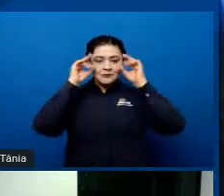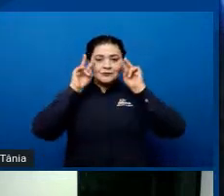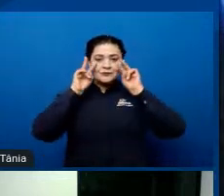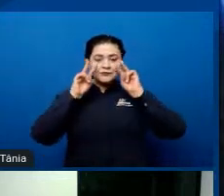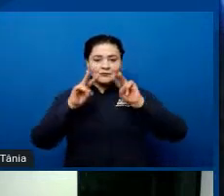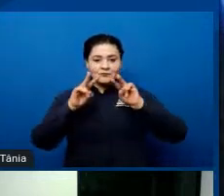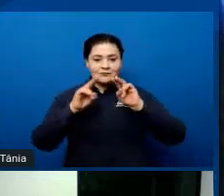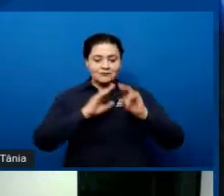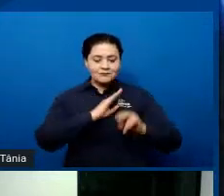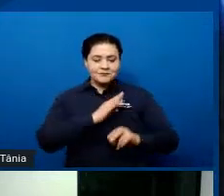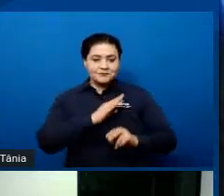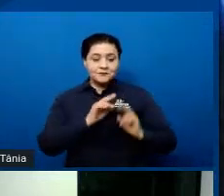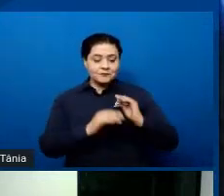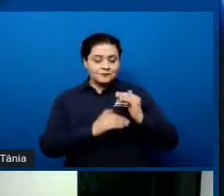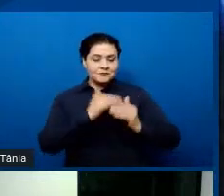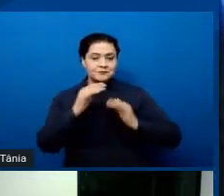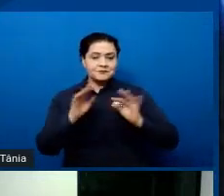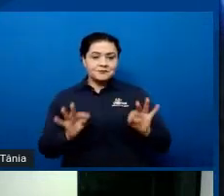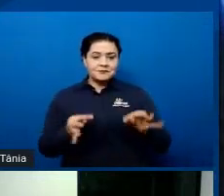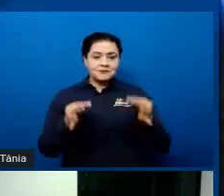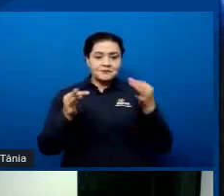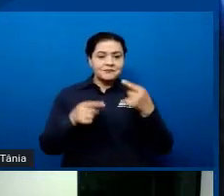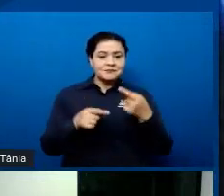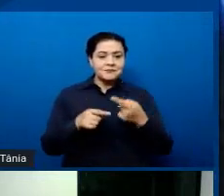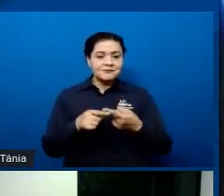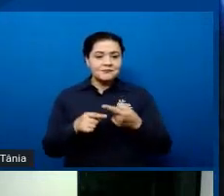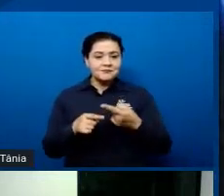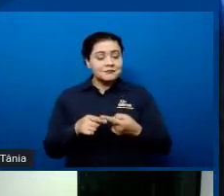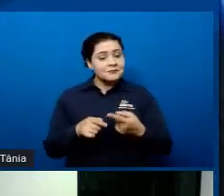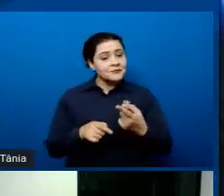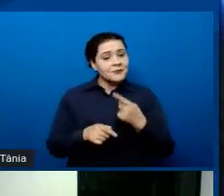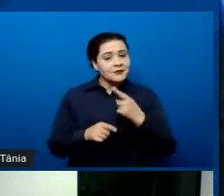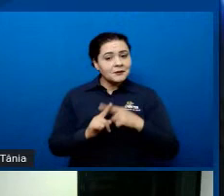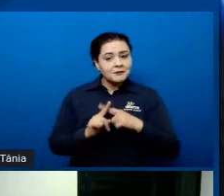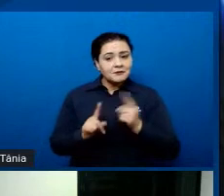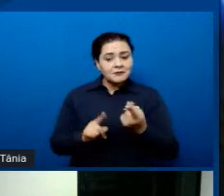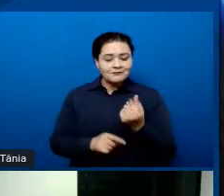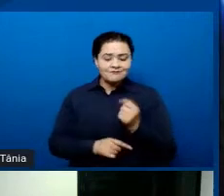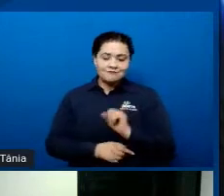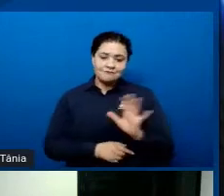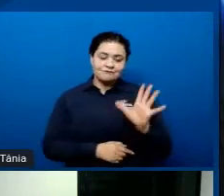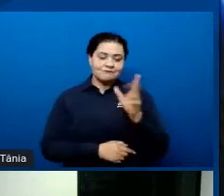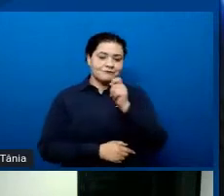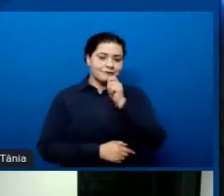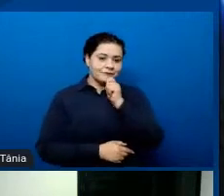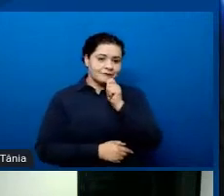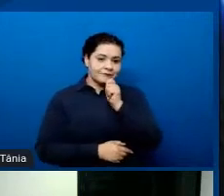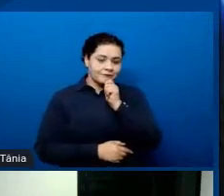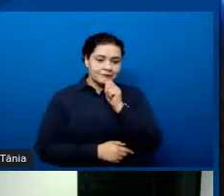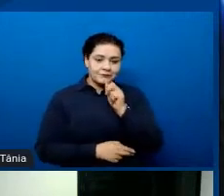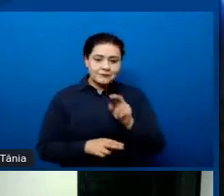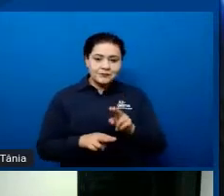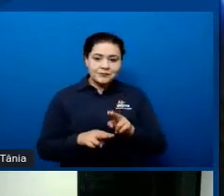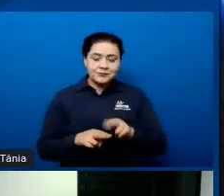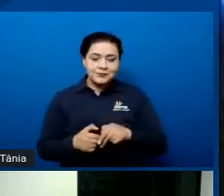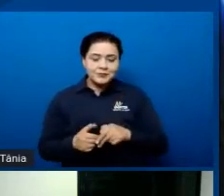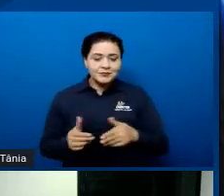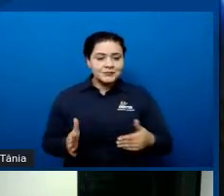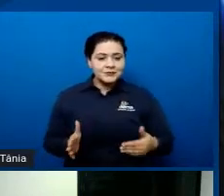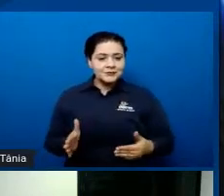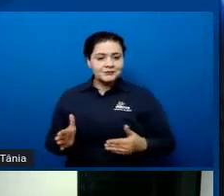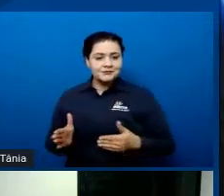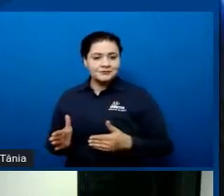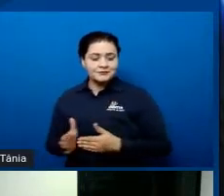evolução na tecnologia, tá? Mas ainda não tem um custo acessível. Tá? Por isso que, às vezes, limita muita gente